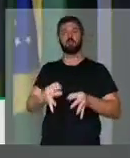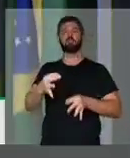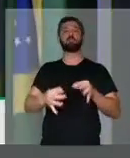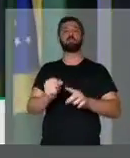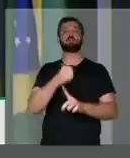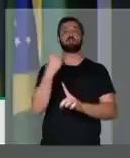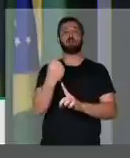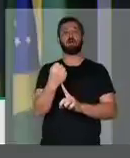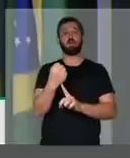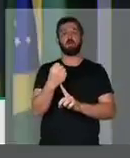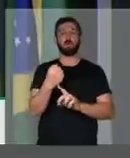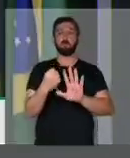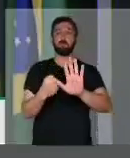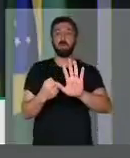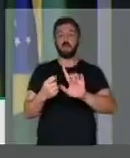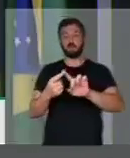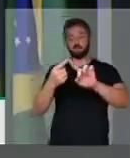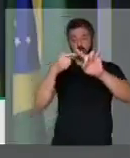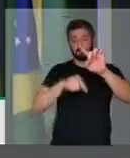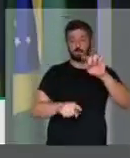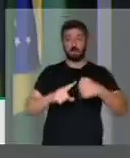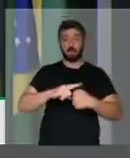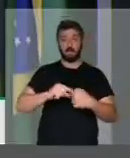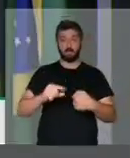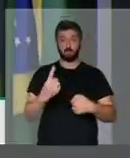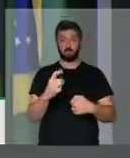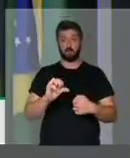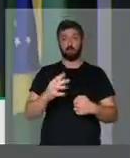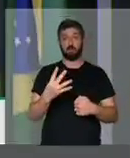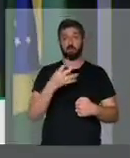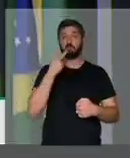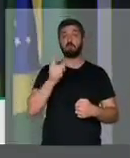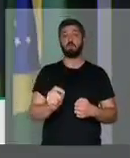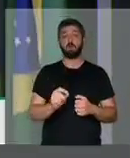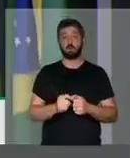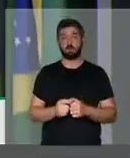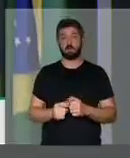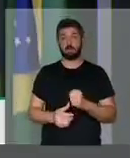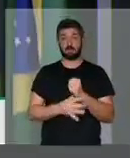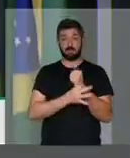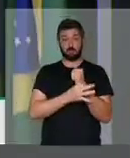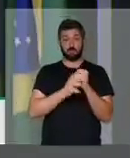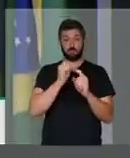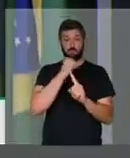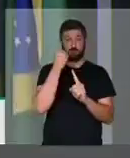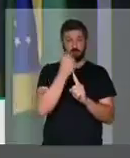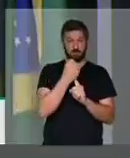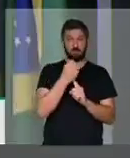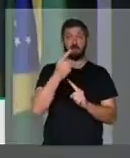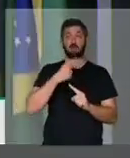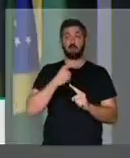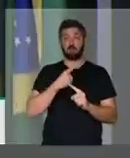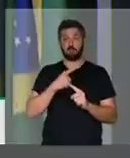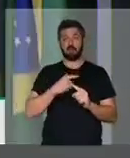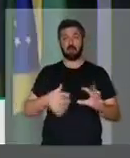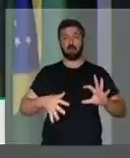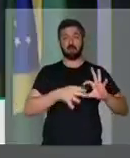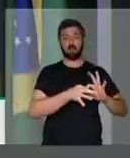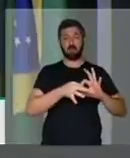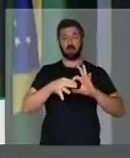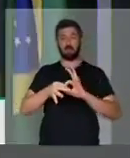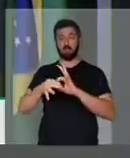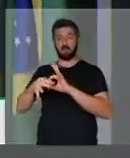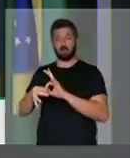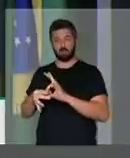justiça social. E no artigo 194, logo na sequência, diz o seguinte: a Seguridade Social compreende um conjunto integrado